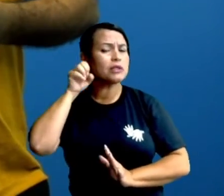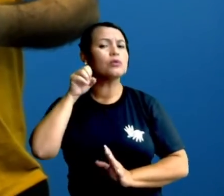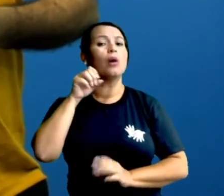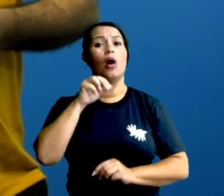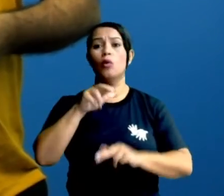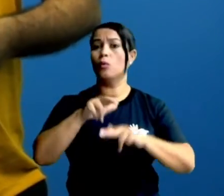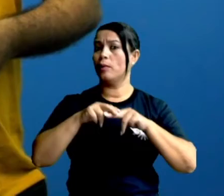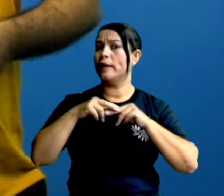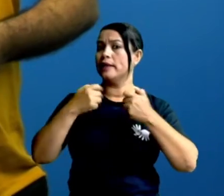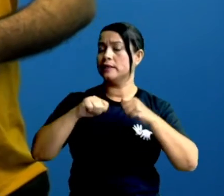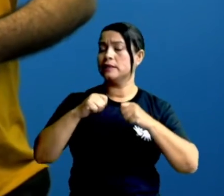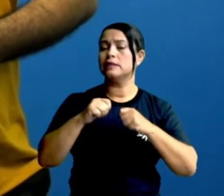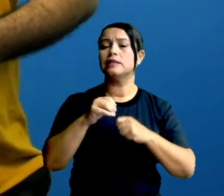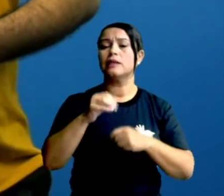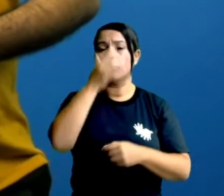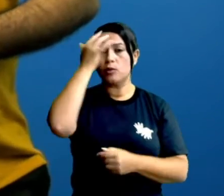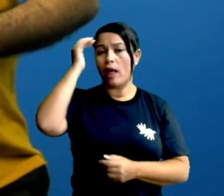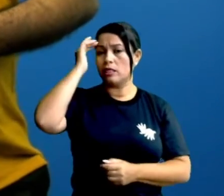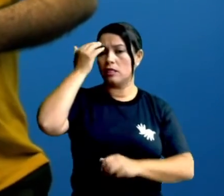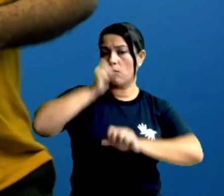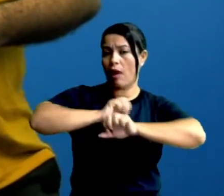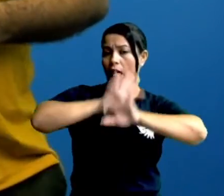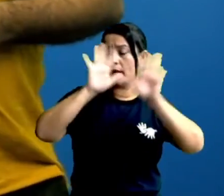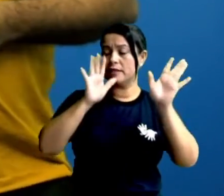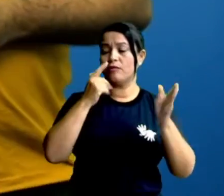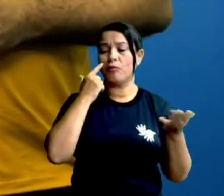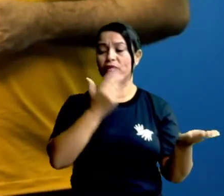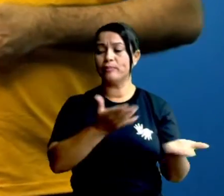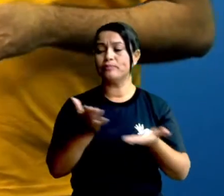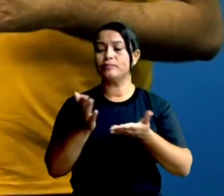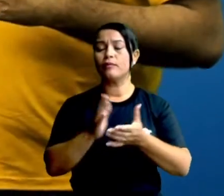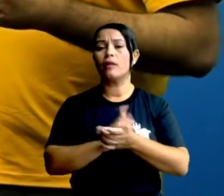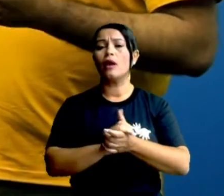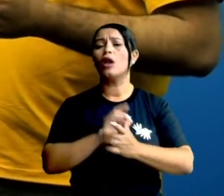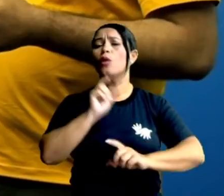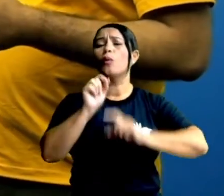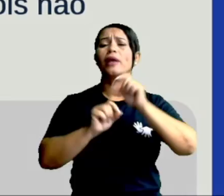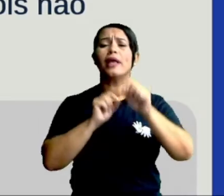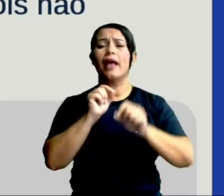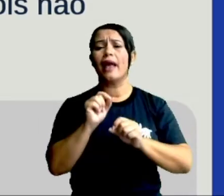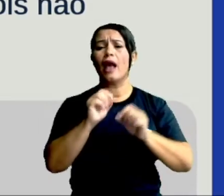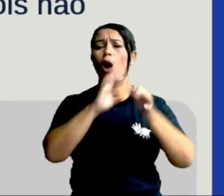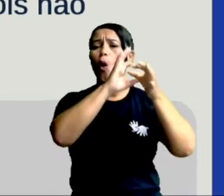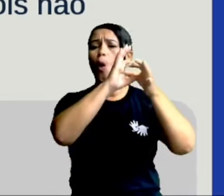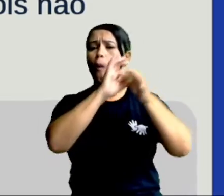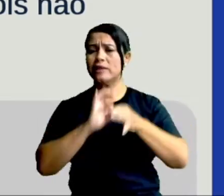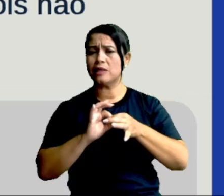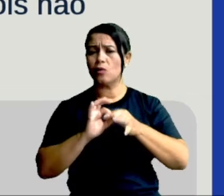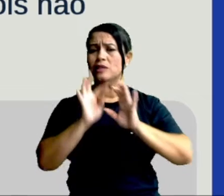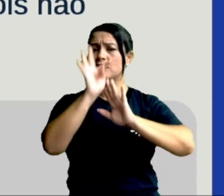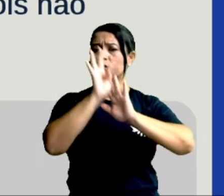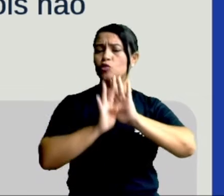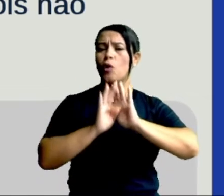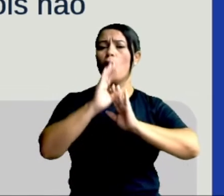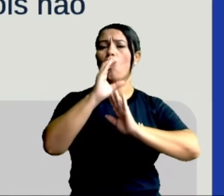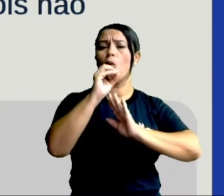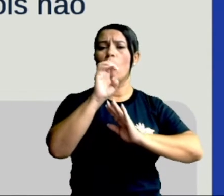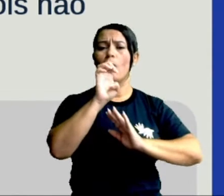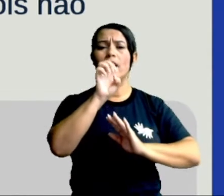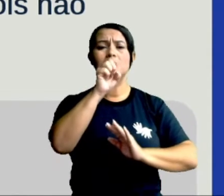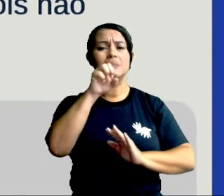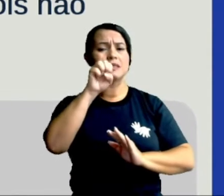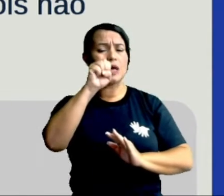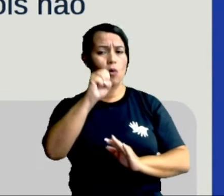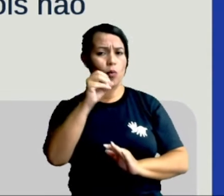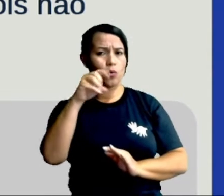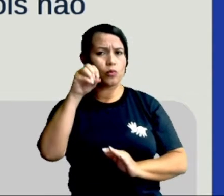ser levado em consideração. Olha só, então, o que é coesão textual, afinal? Chamamos de coesão a